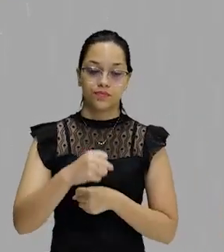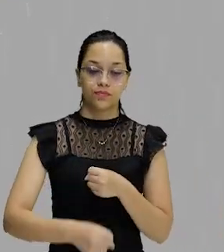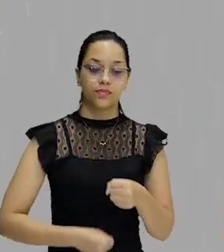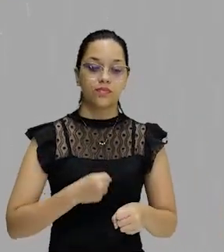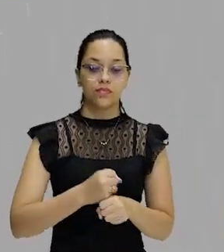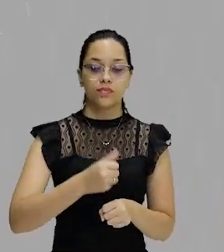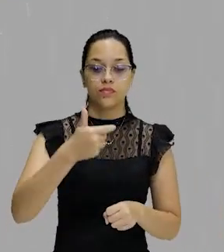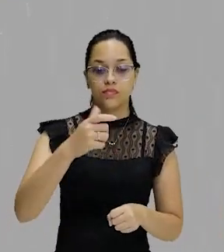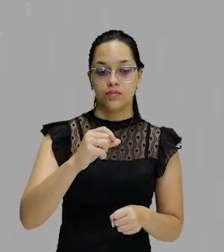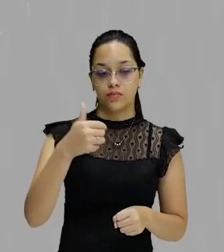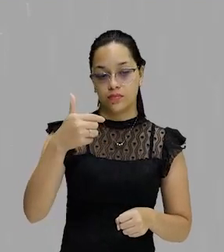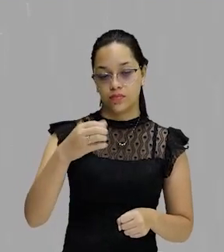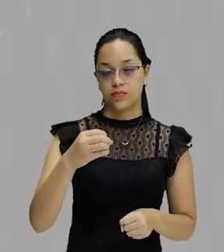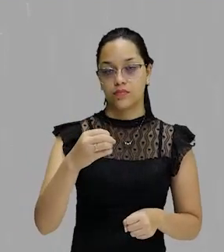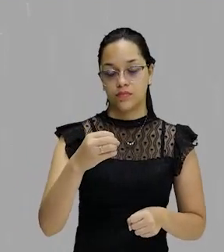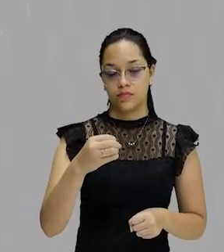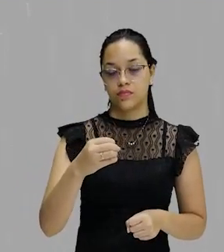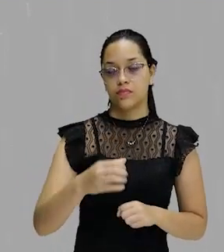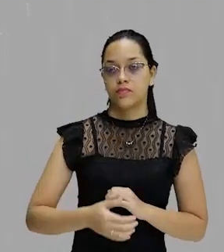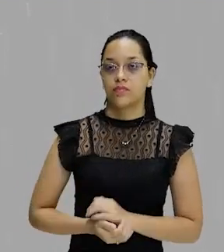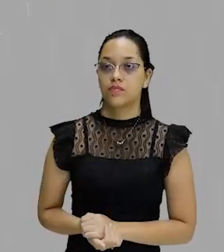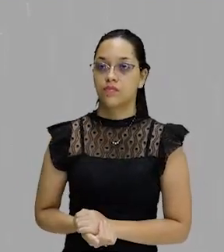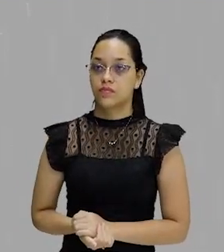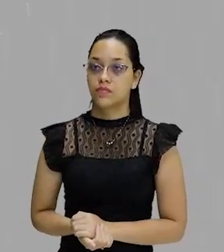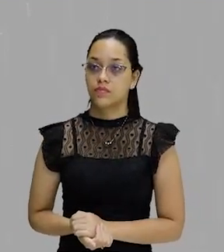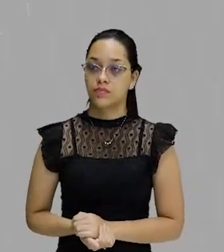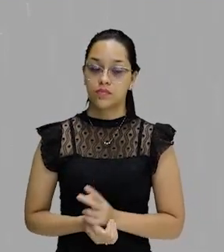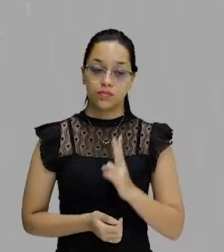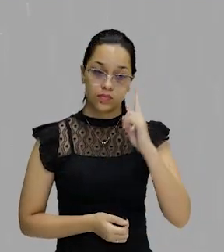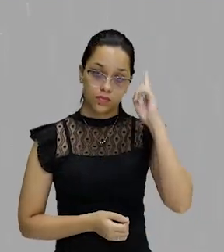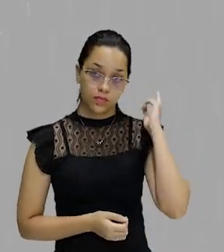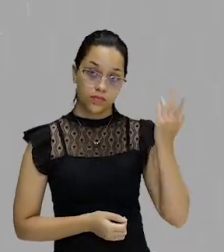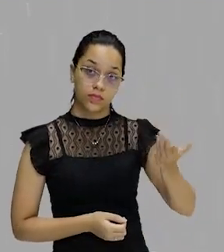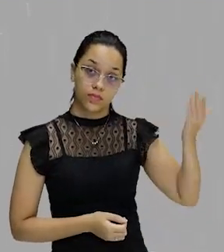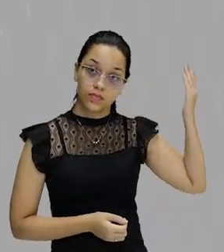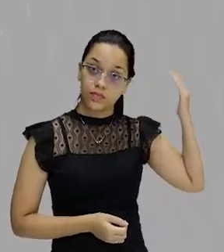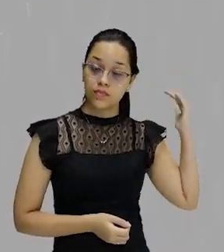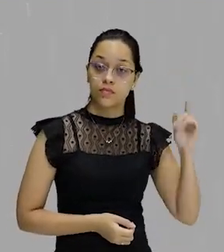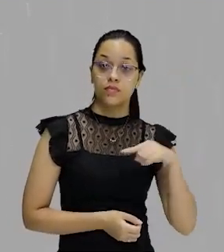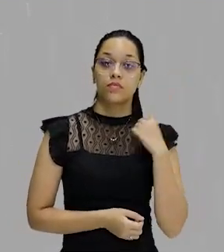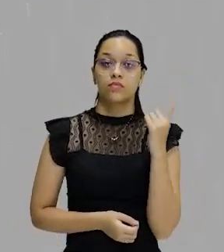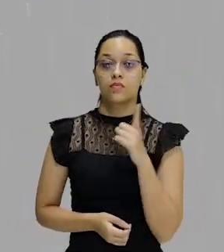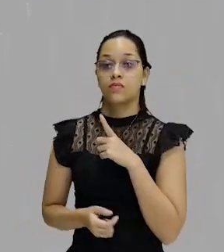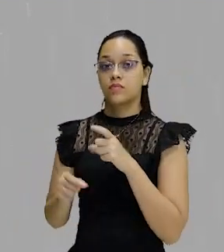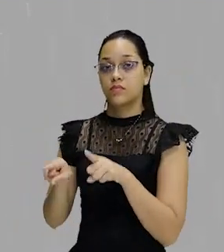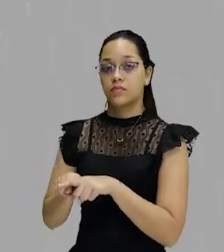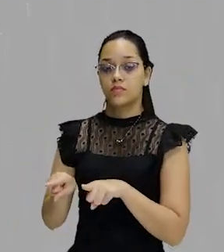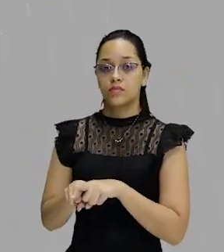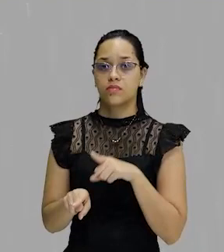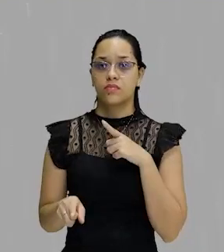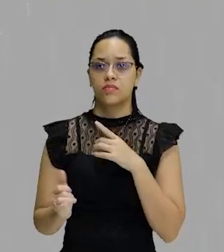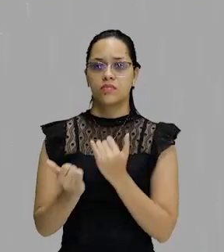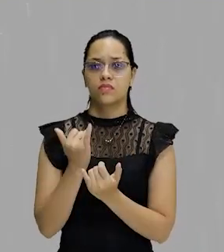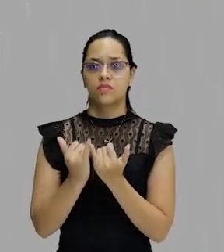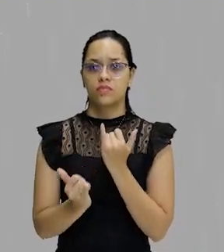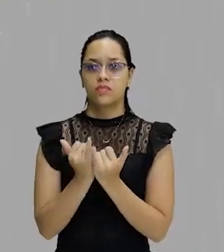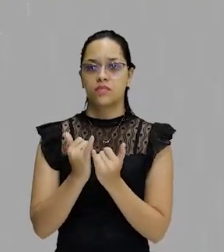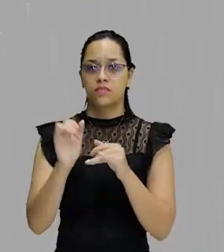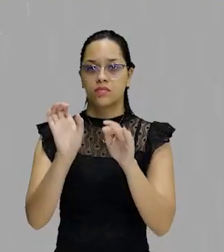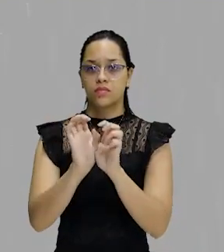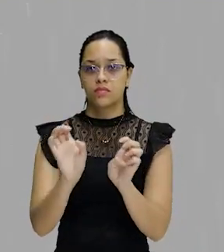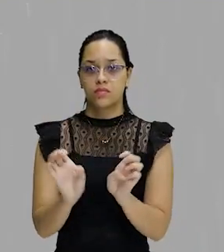Grosso do Sul, 2020, vestibular do ano passado. Nós temos aqui também, semelhante à estrutura do